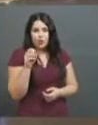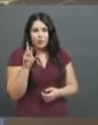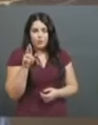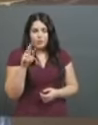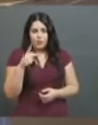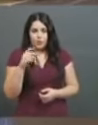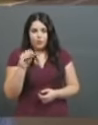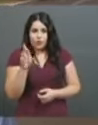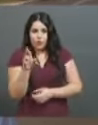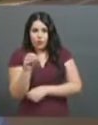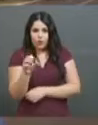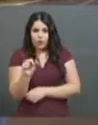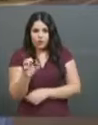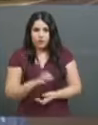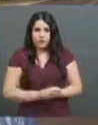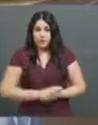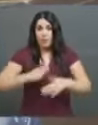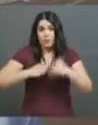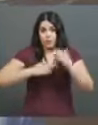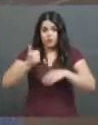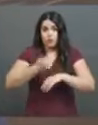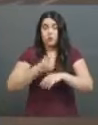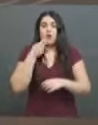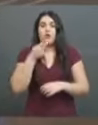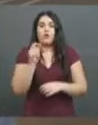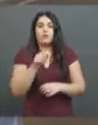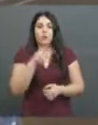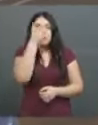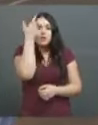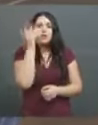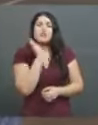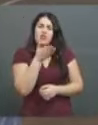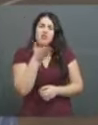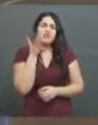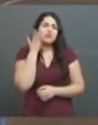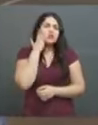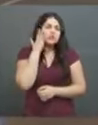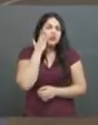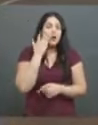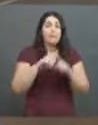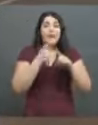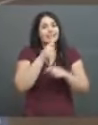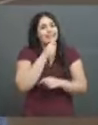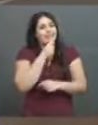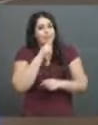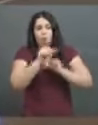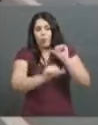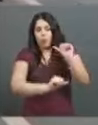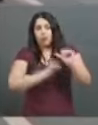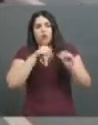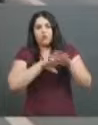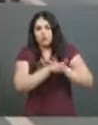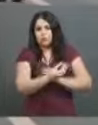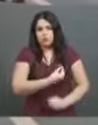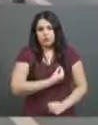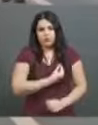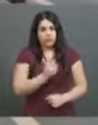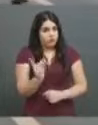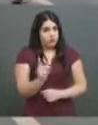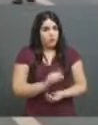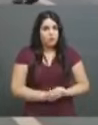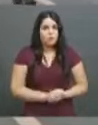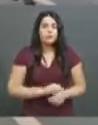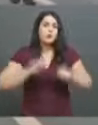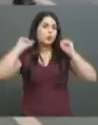osteopenia. O educador físico reforça o que muita gente já sabe, mas ainda não muda o estilo de vida. A prática